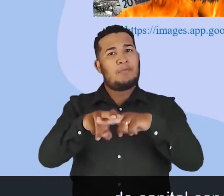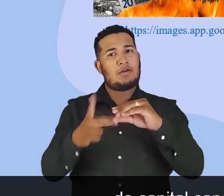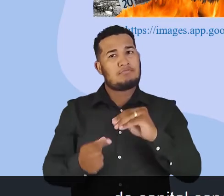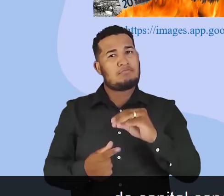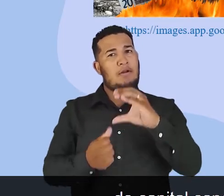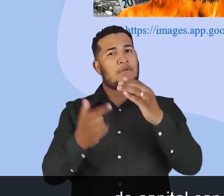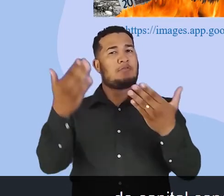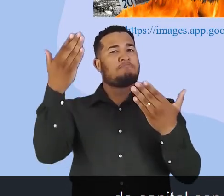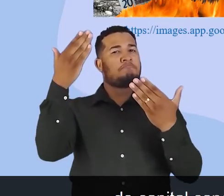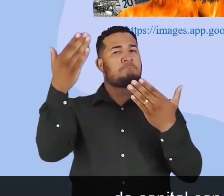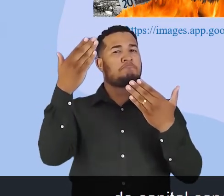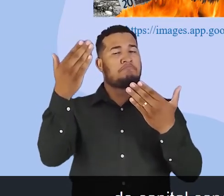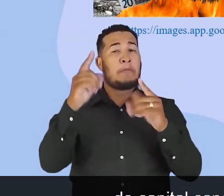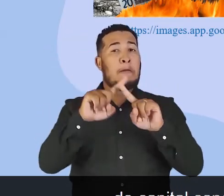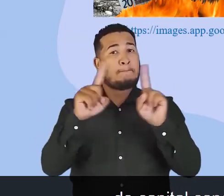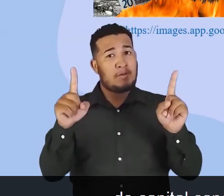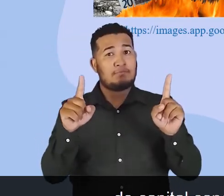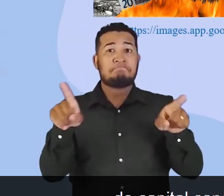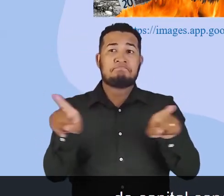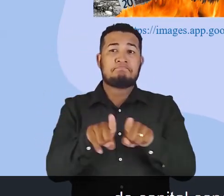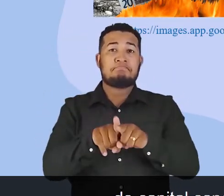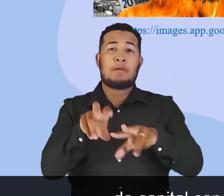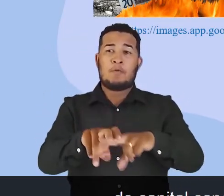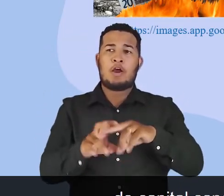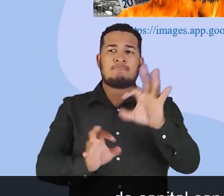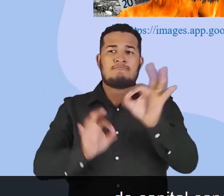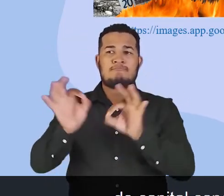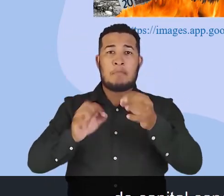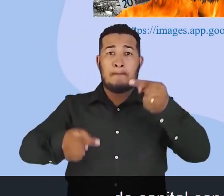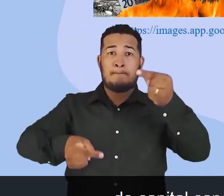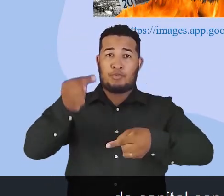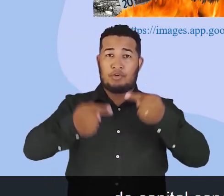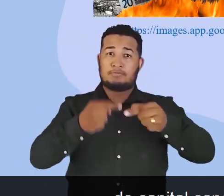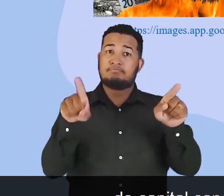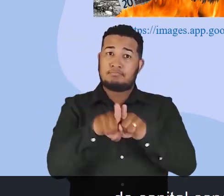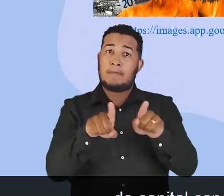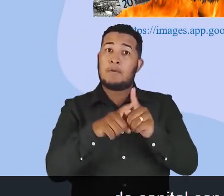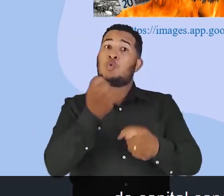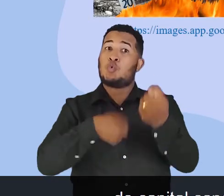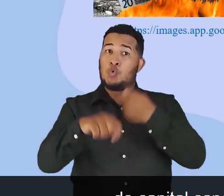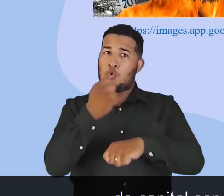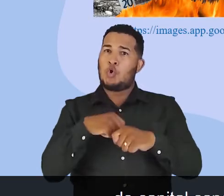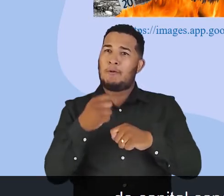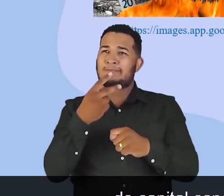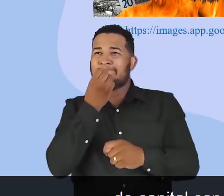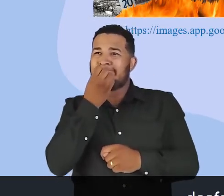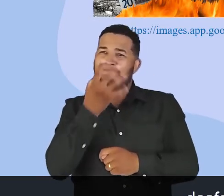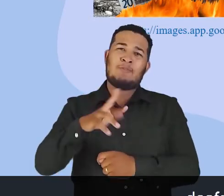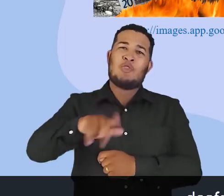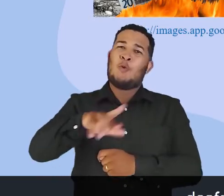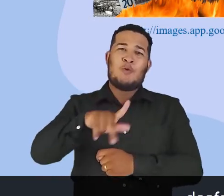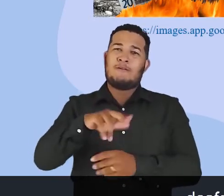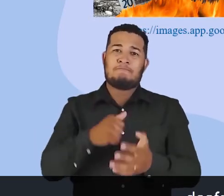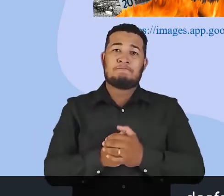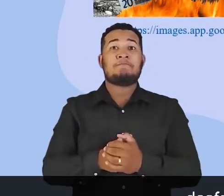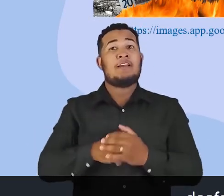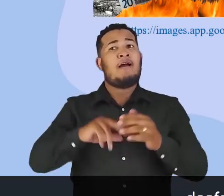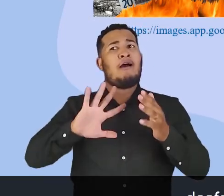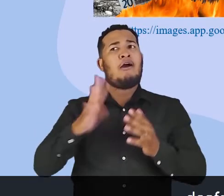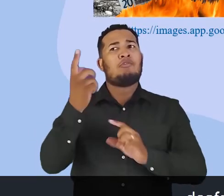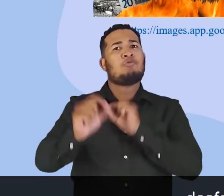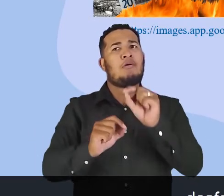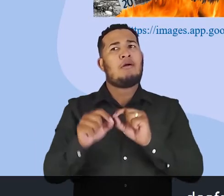capital especulativo, mas também de uma organização política e econômica desfavorável,